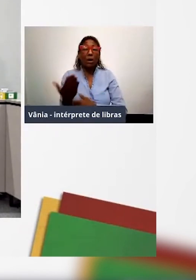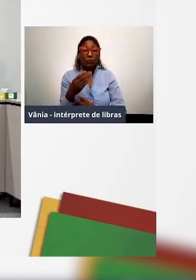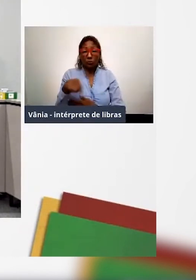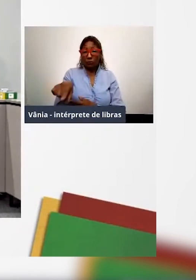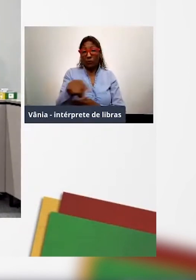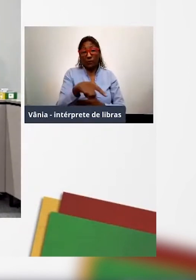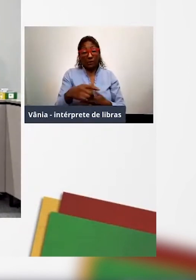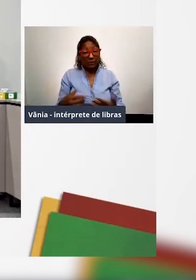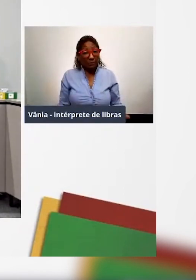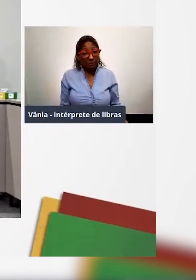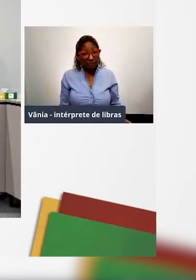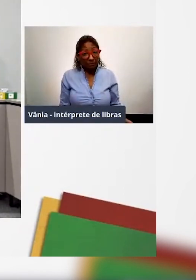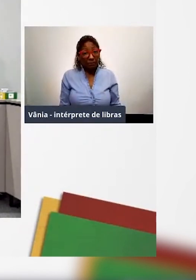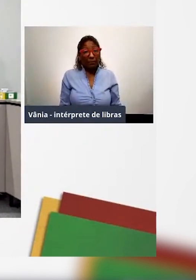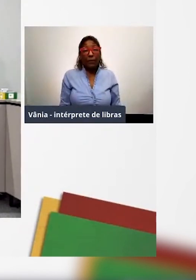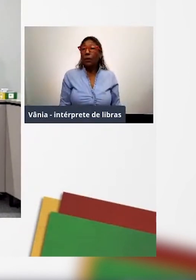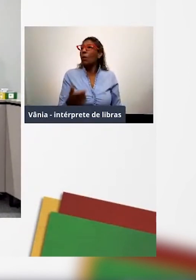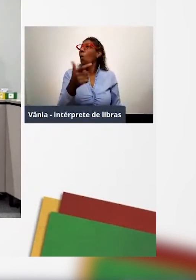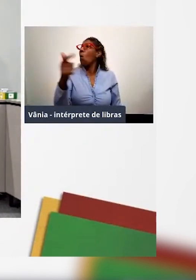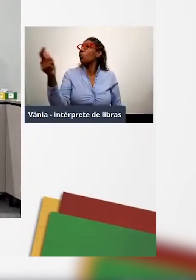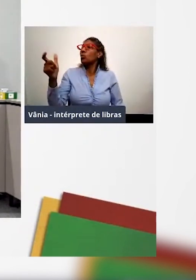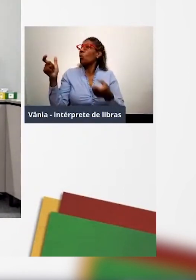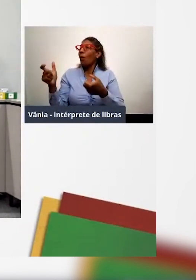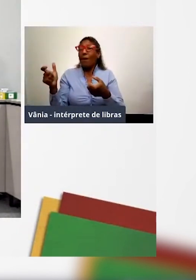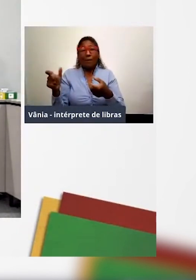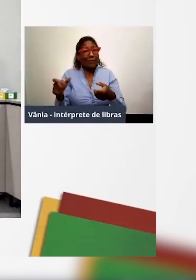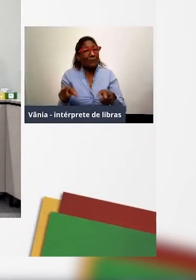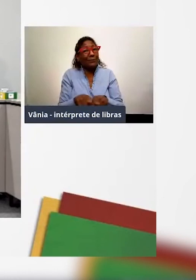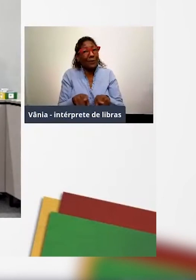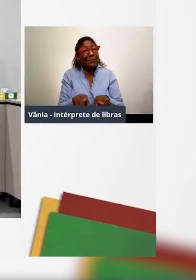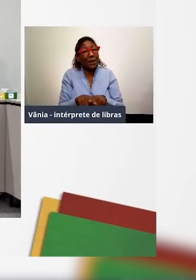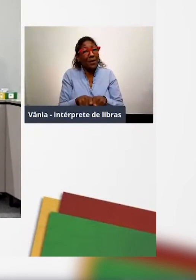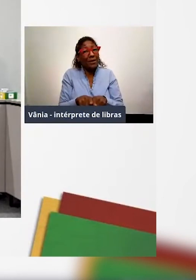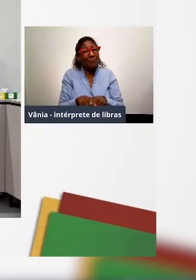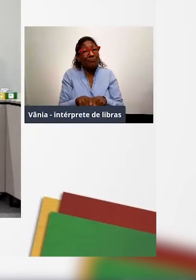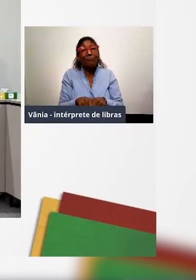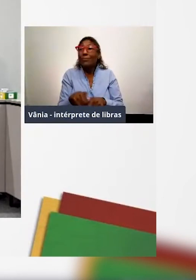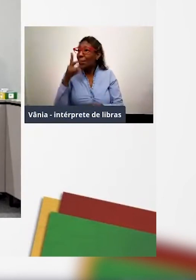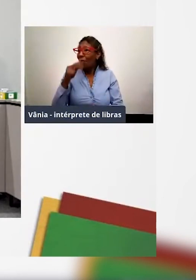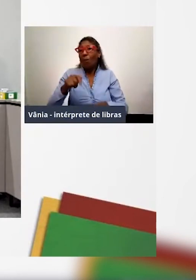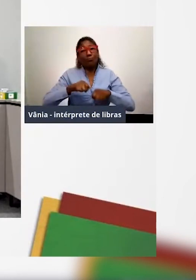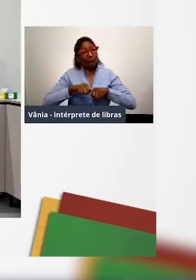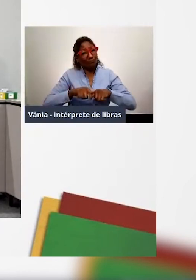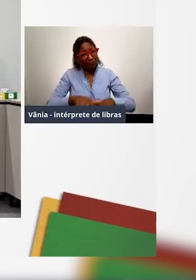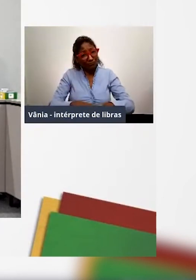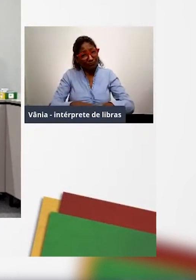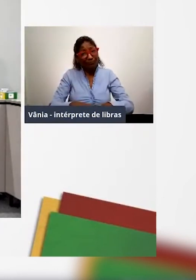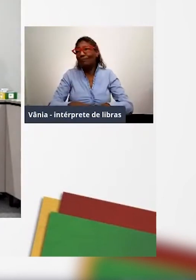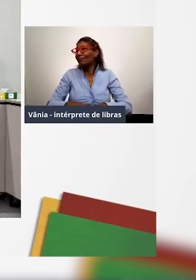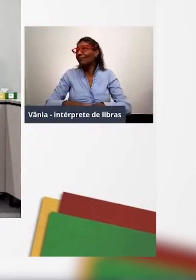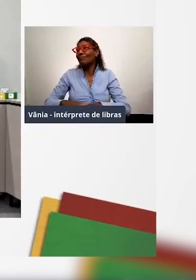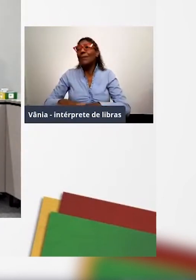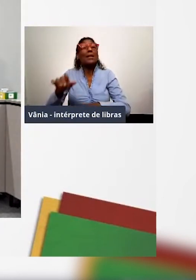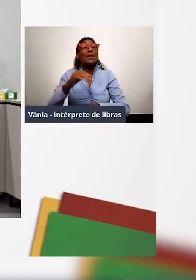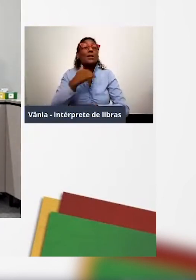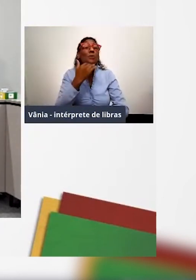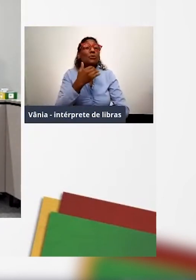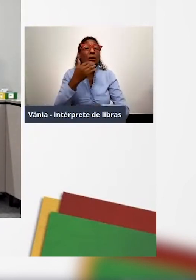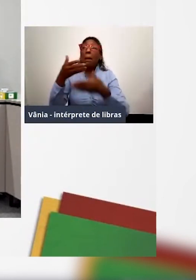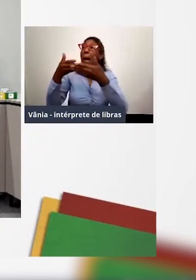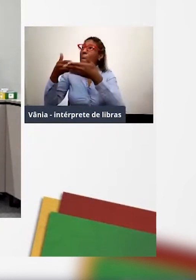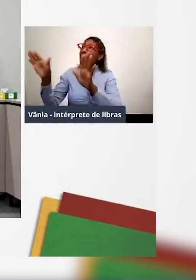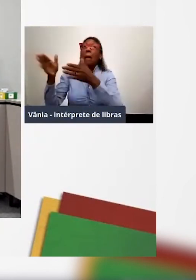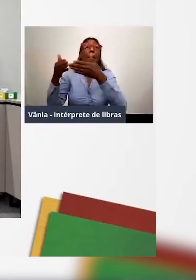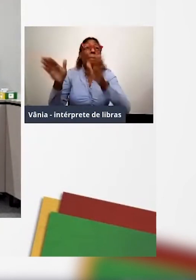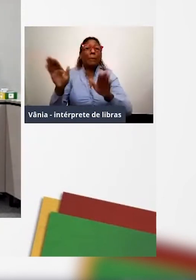todos. Não houve lugar no mundo que tenha enfrentado a pandemia apenas com expansão de leitos, nem os países